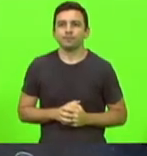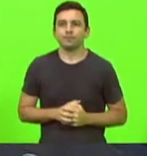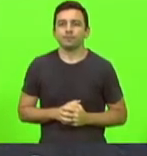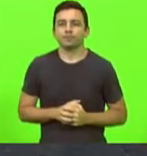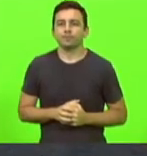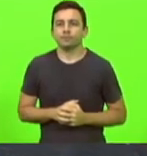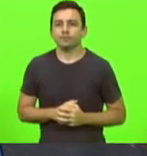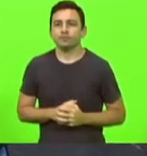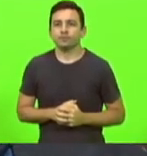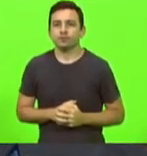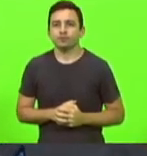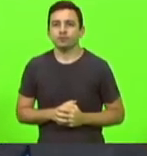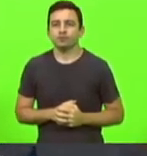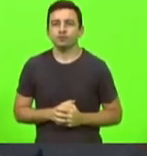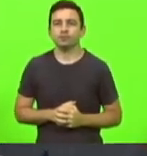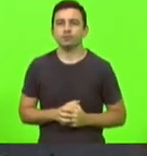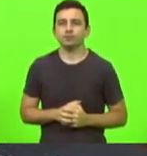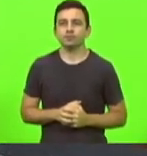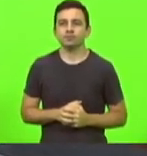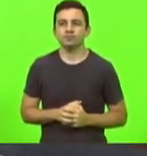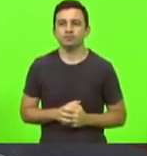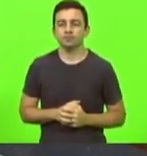E aí